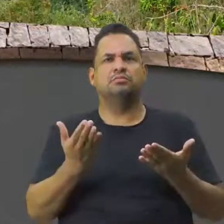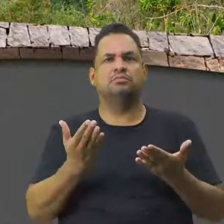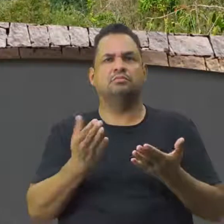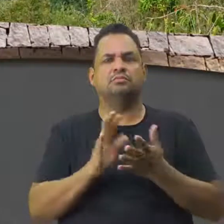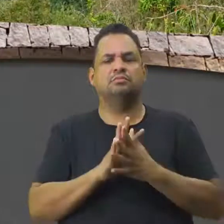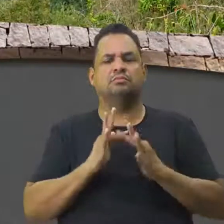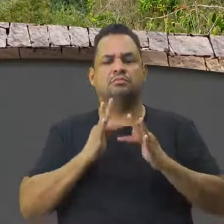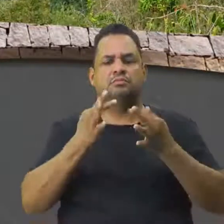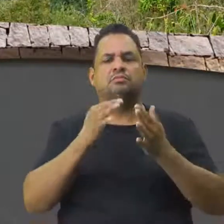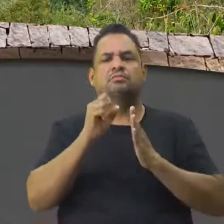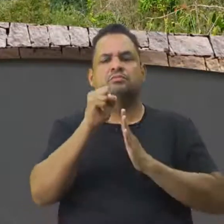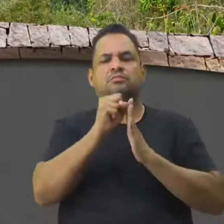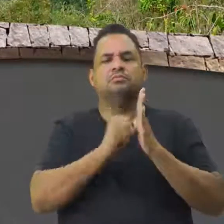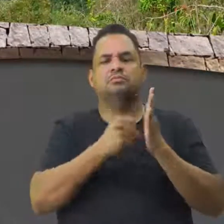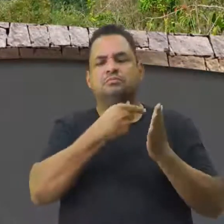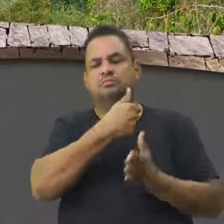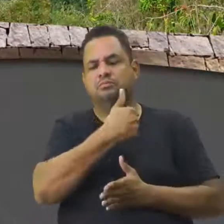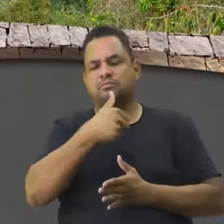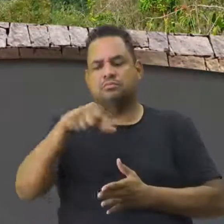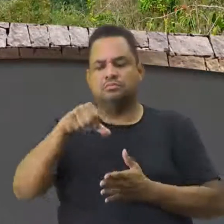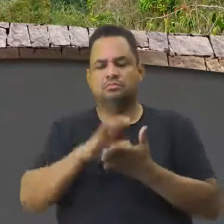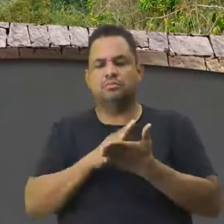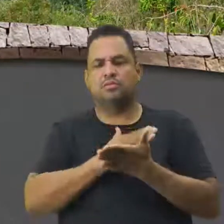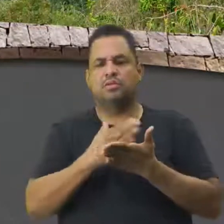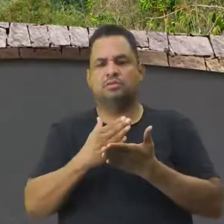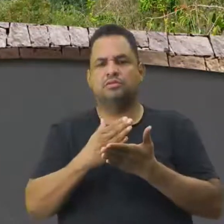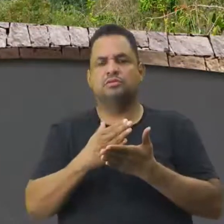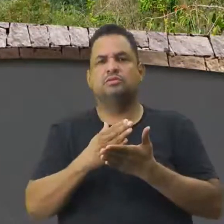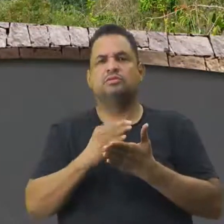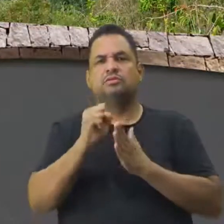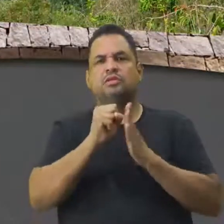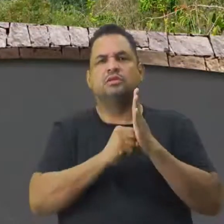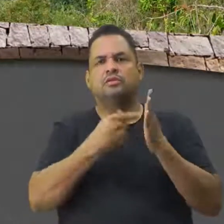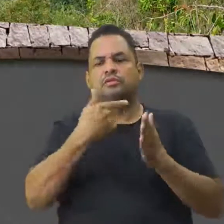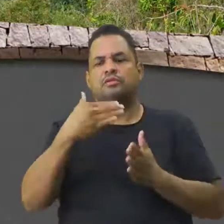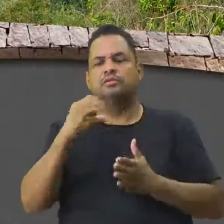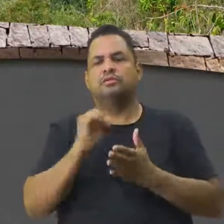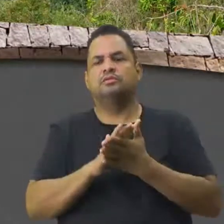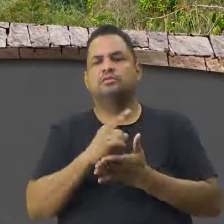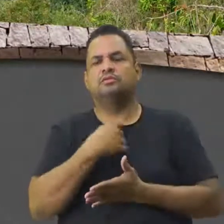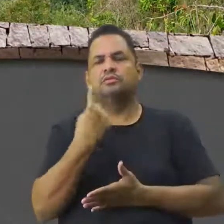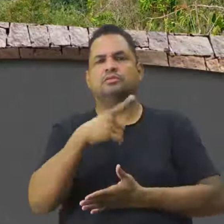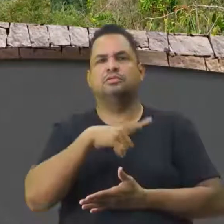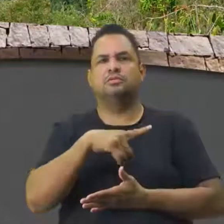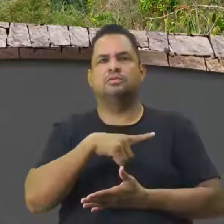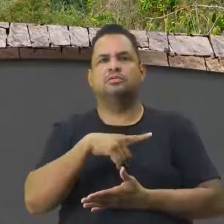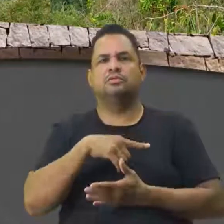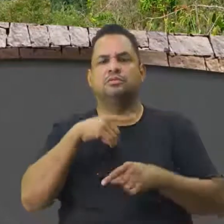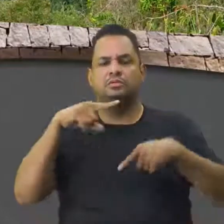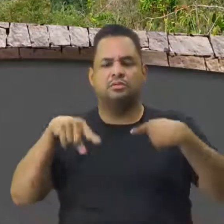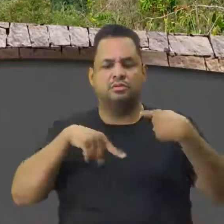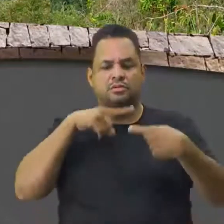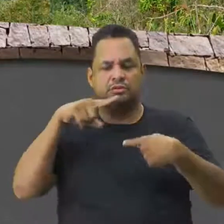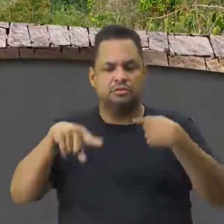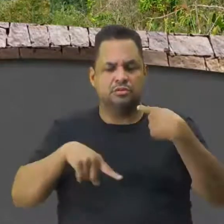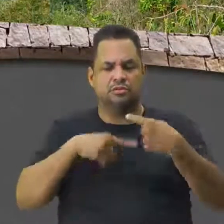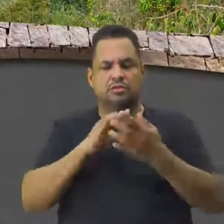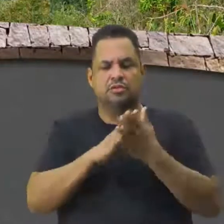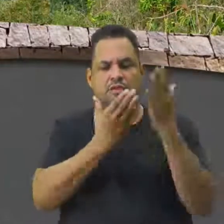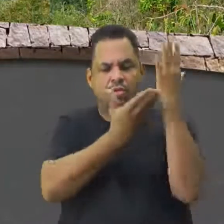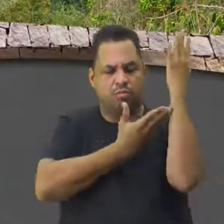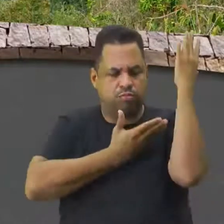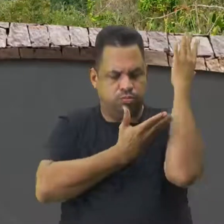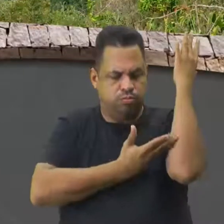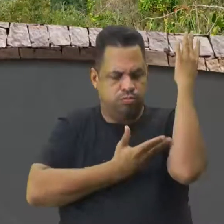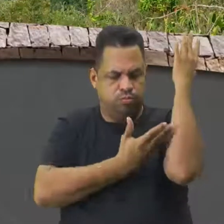do século XIX, início do século XX, quem é que nós vamos ter? Ciclo da